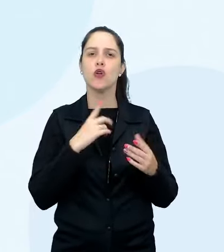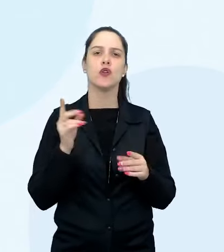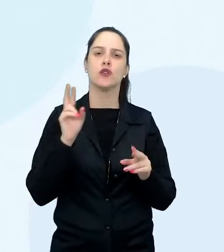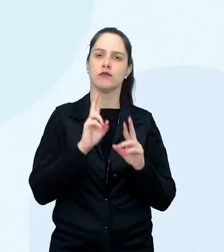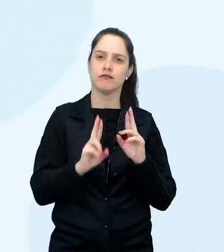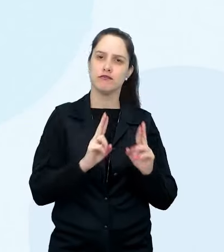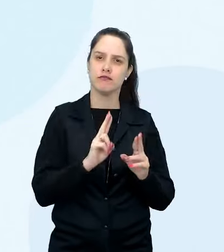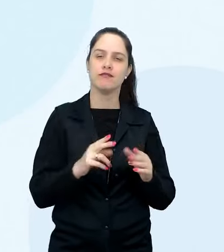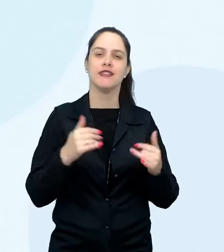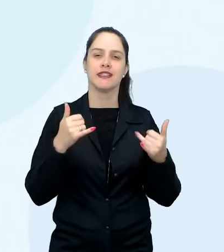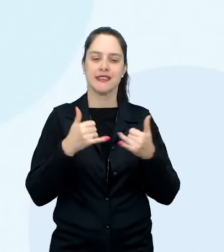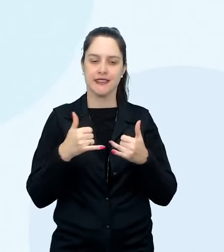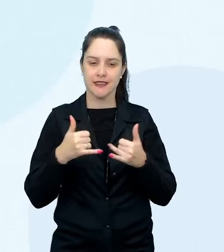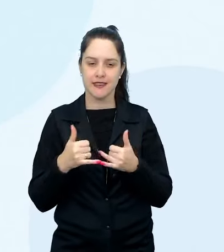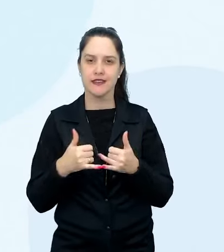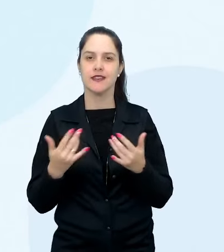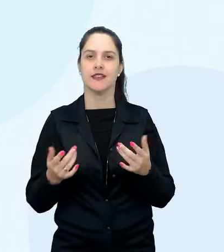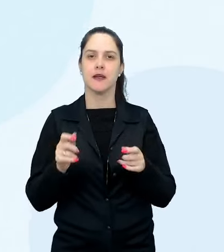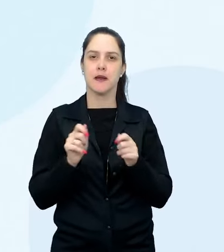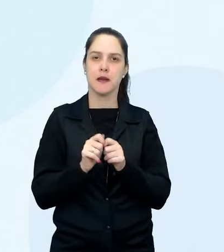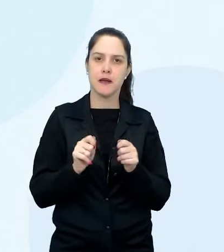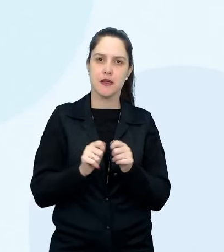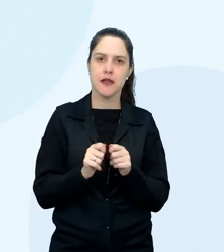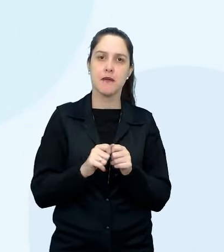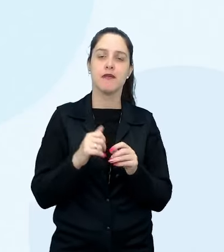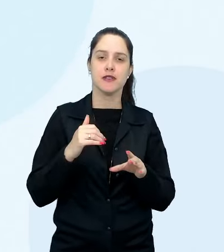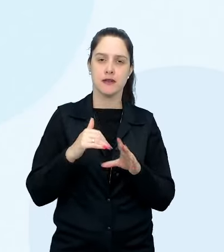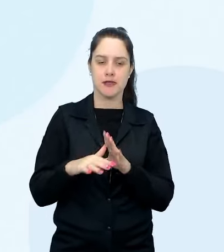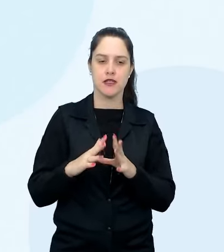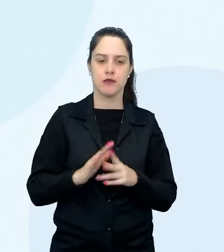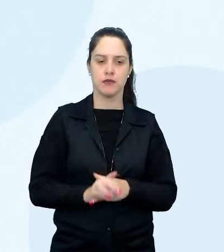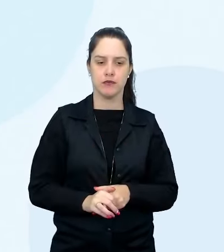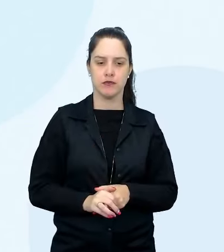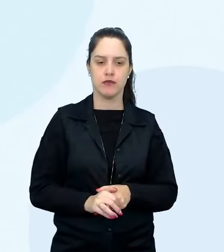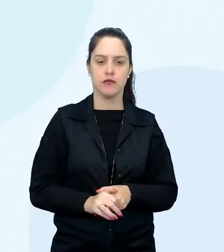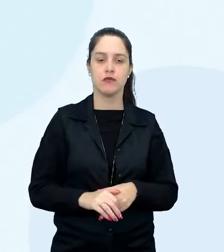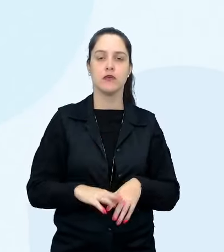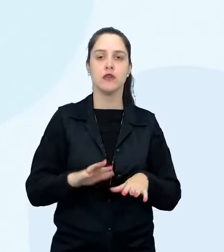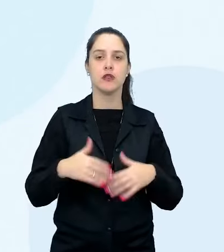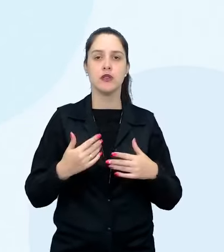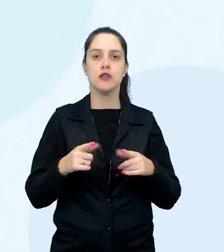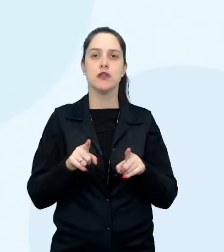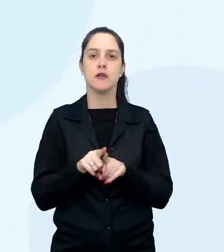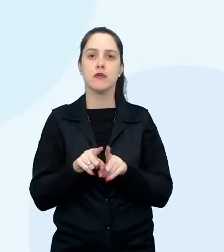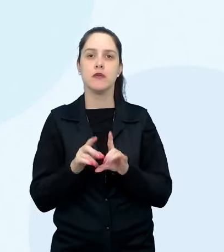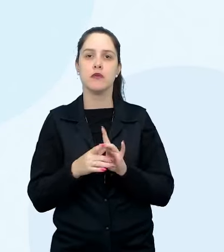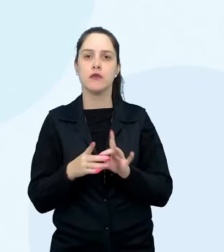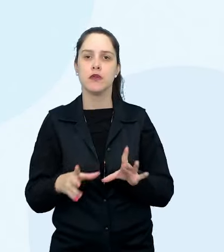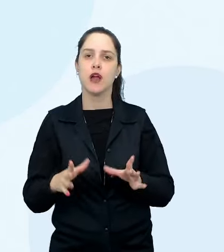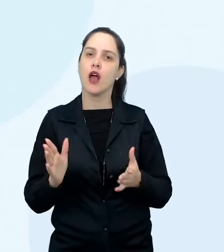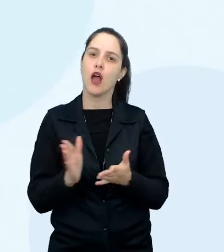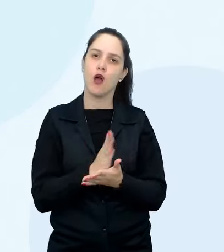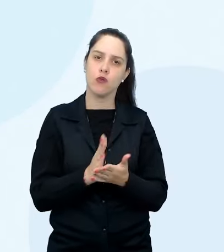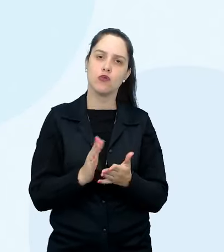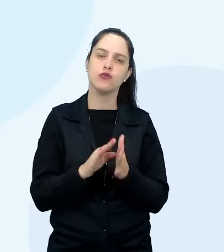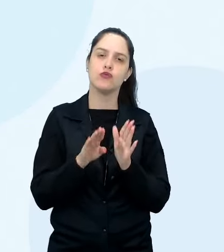da internet aí para fazer essa aprendizagem. Dentro do ensino híbrido, você também tem alguns